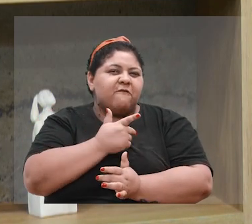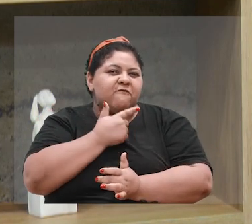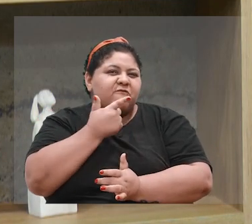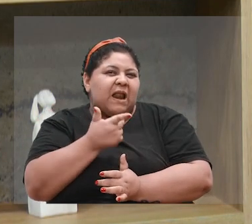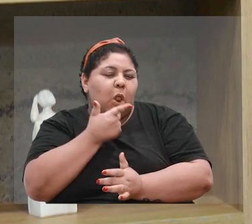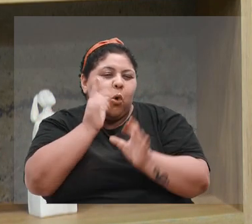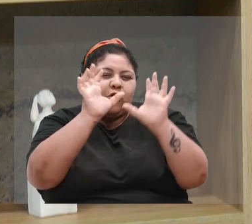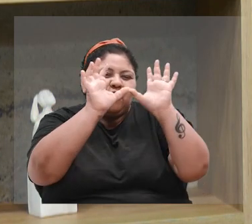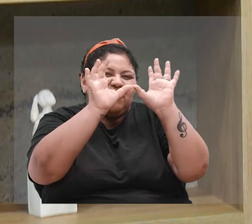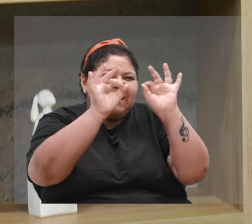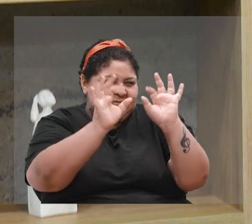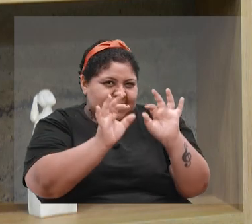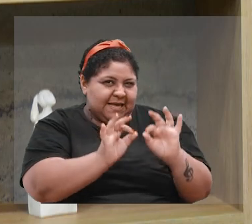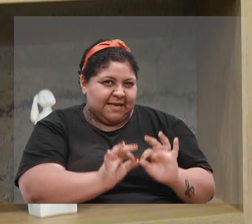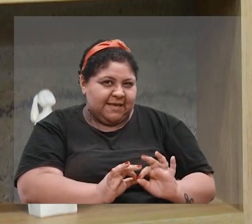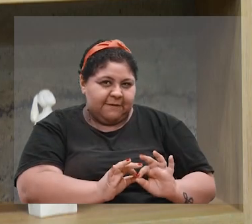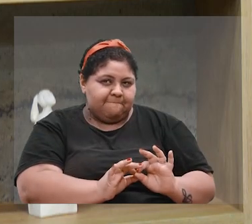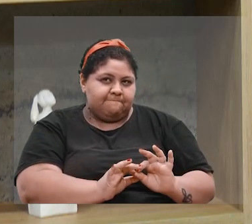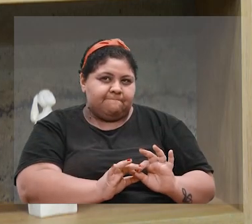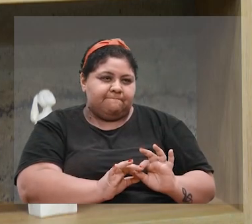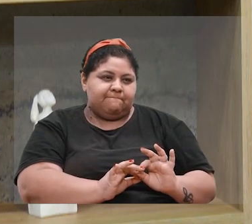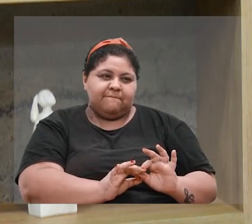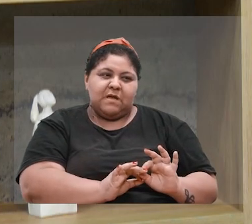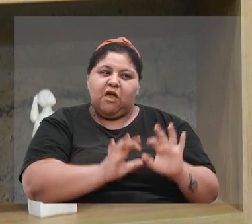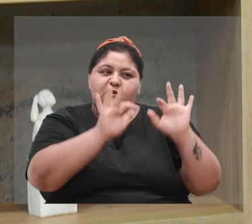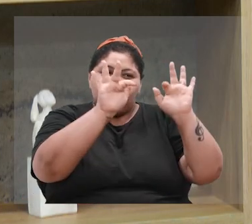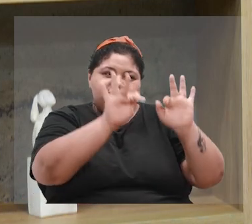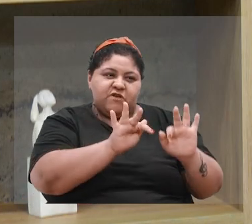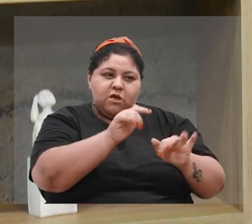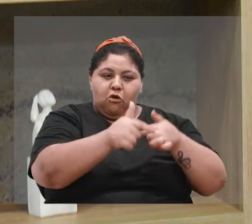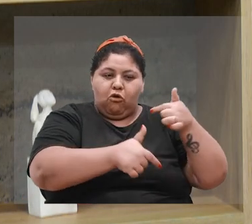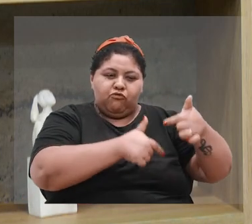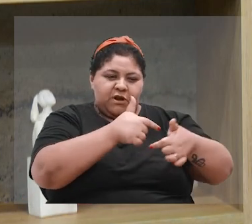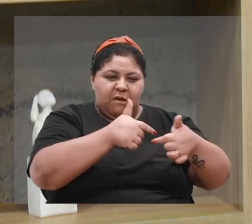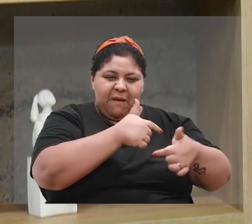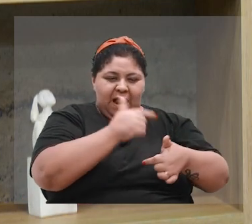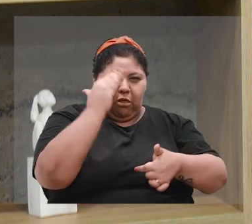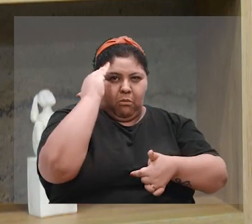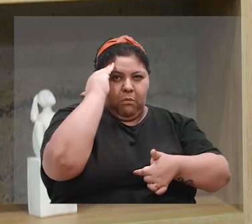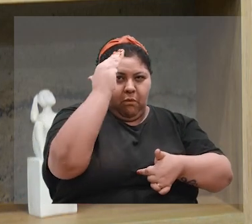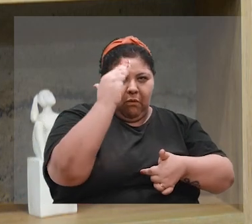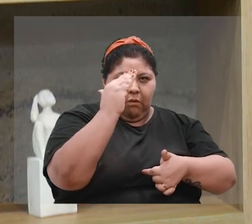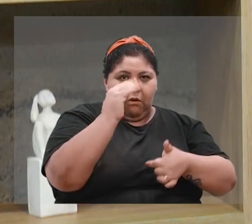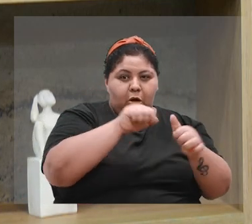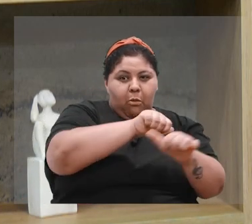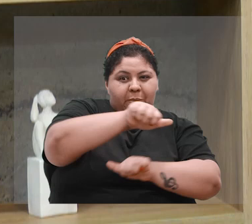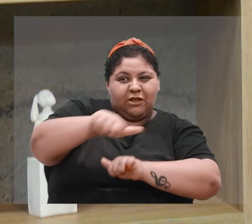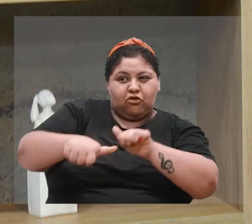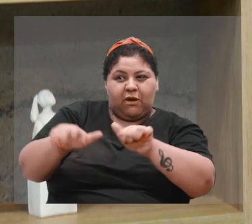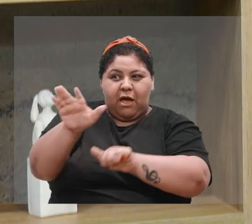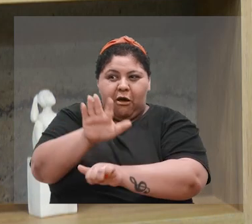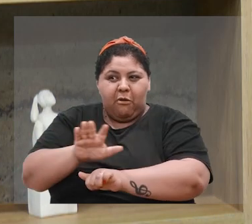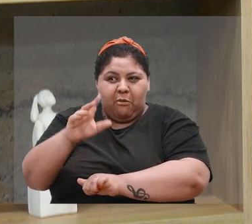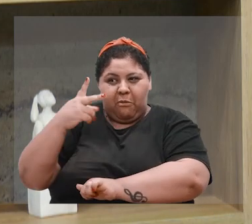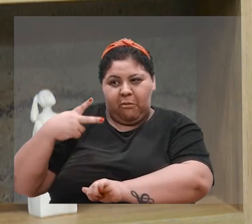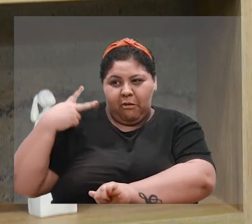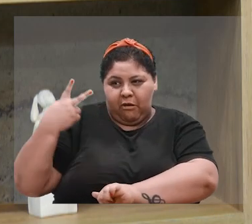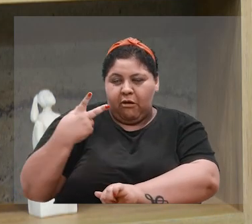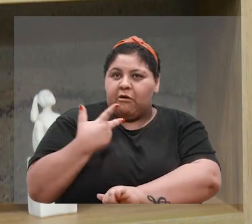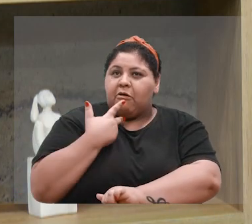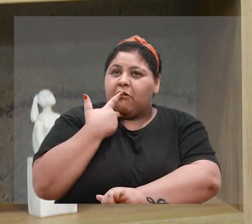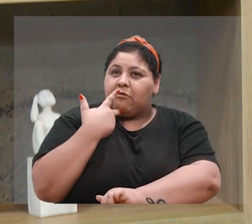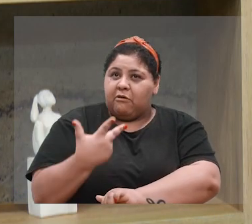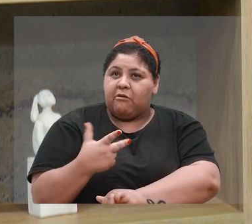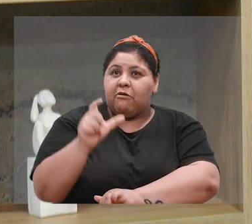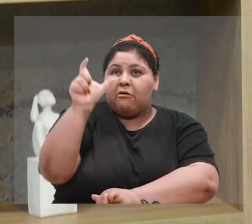uma carreira, vai para a reserva, para poder se dedicar à política. Estamos falando de um cidadão de 32 anos, então é